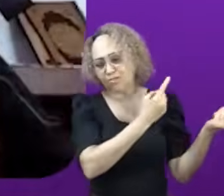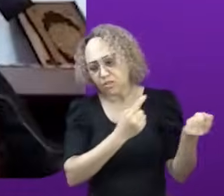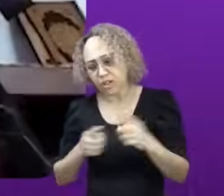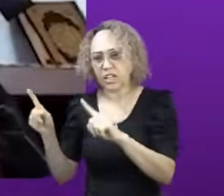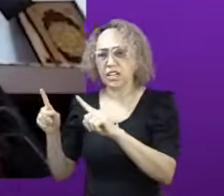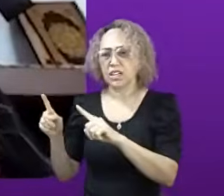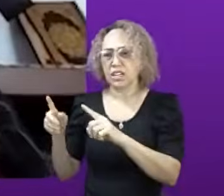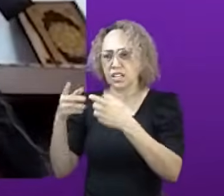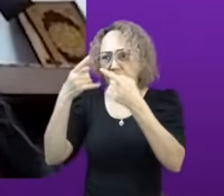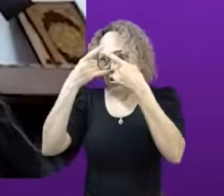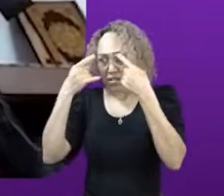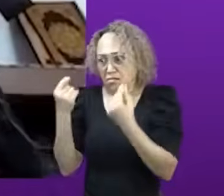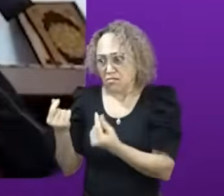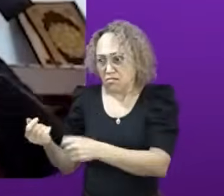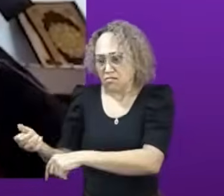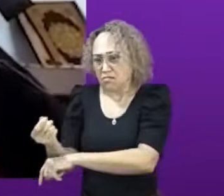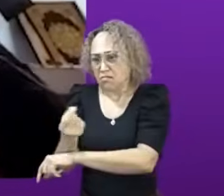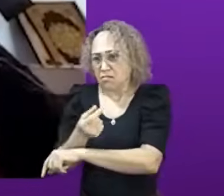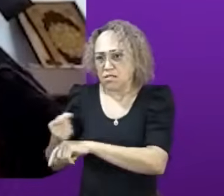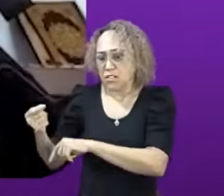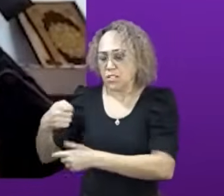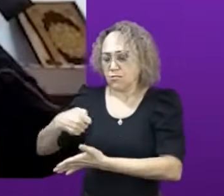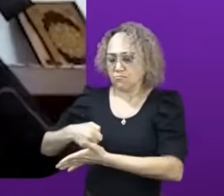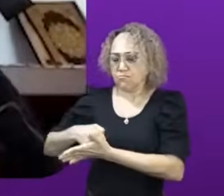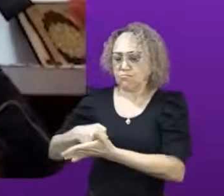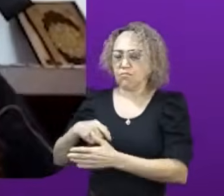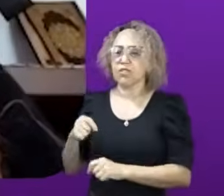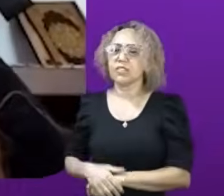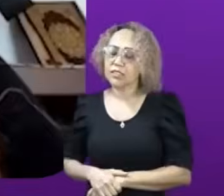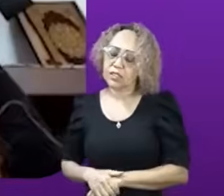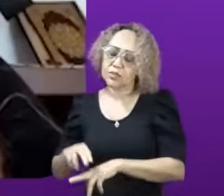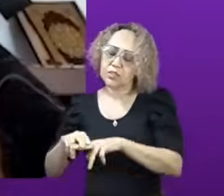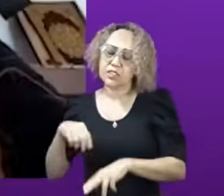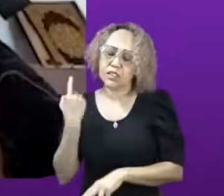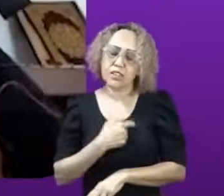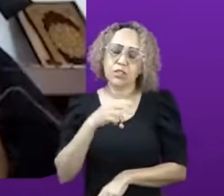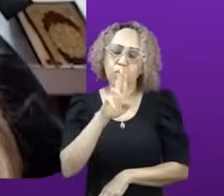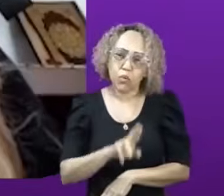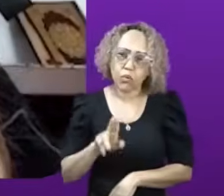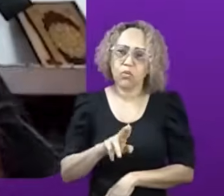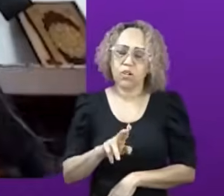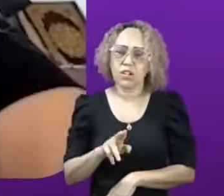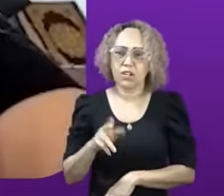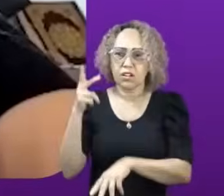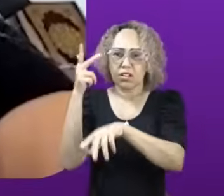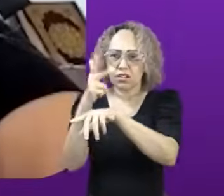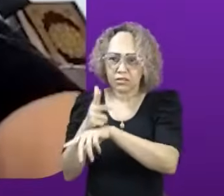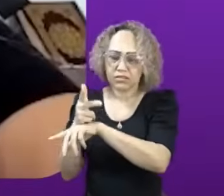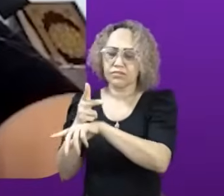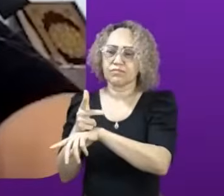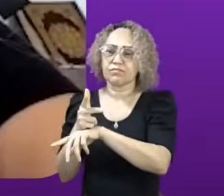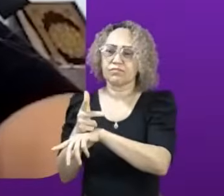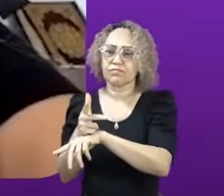que o capitalismo nos impõe. Então, é por isso que a gente usa muito essa questão do audiovisual. Eu vivi